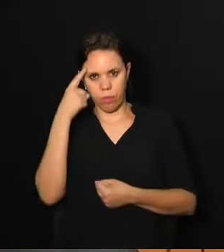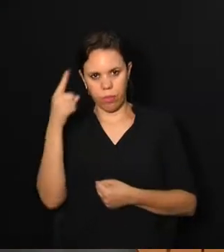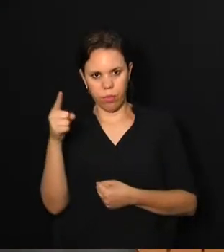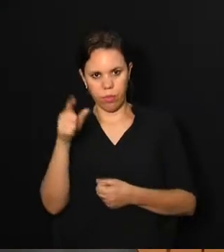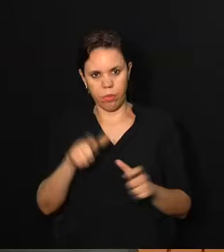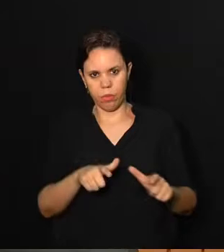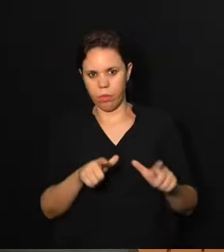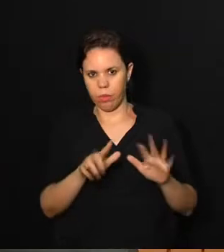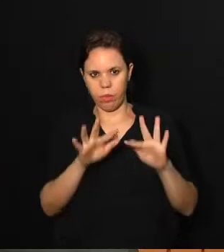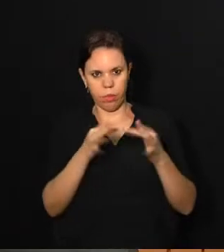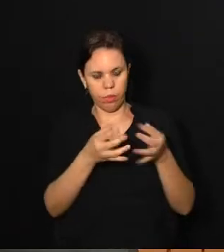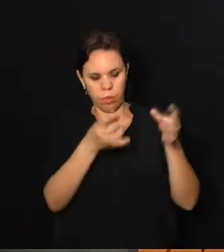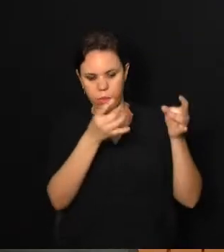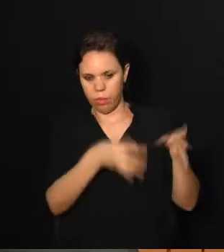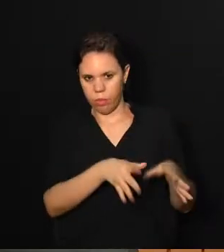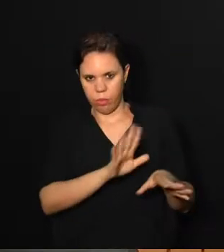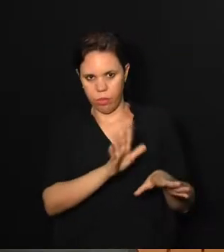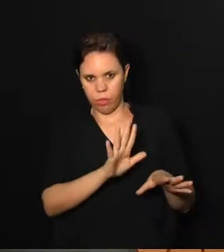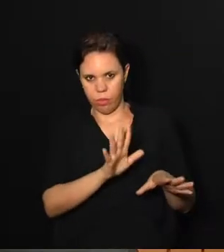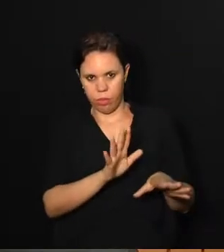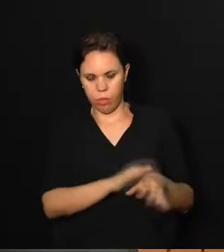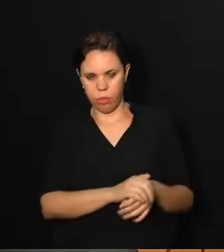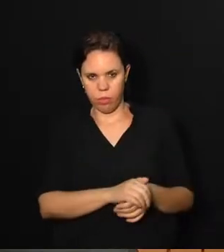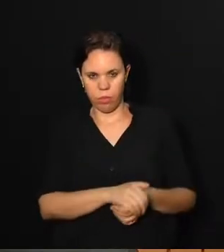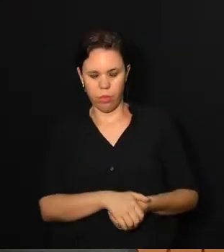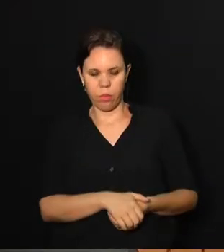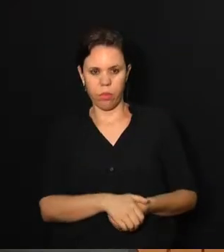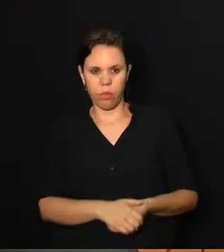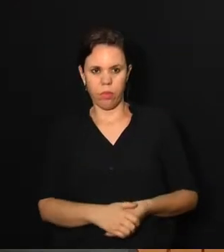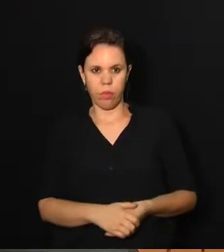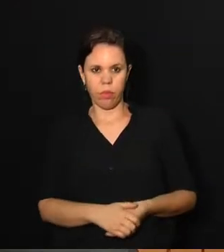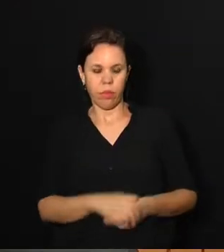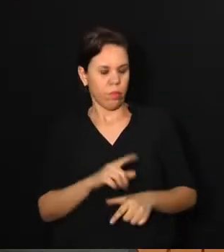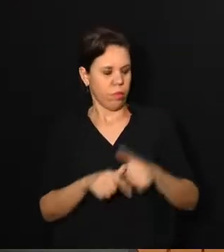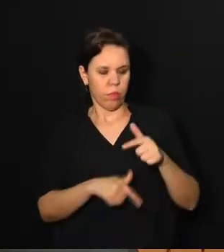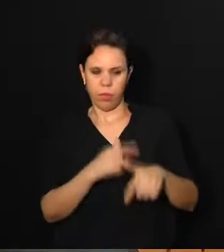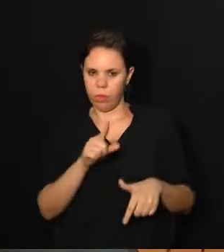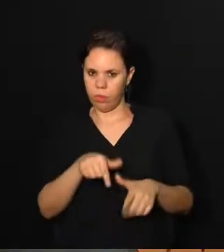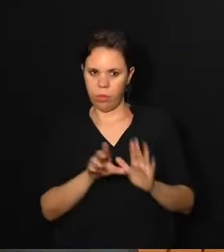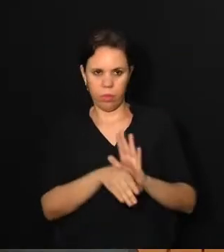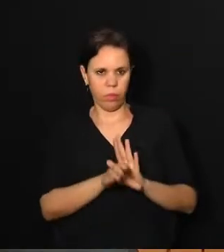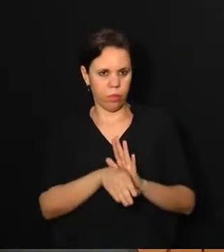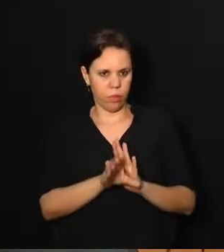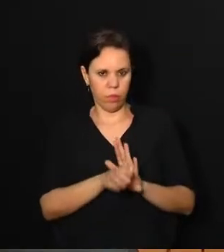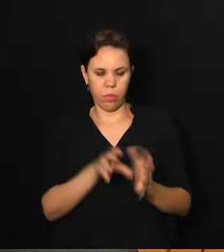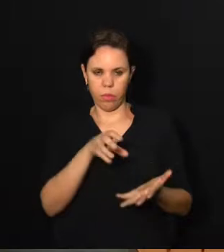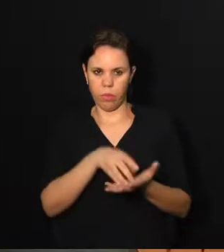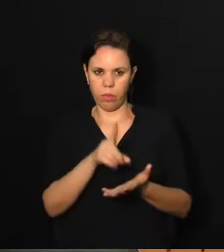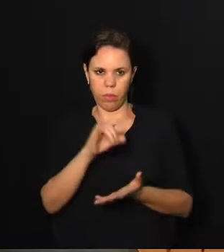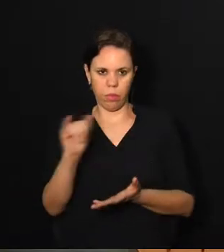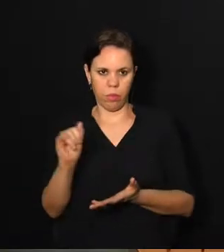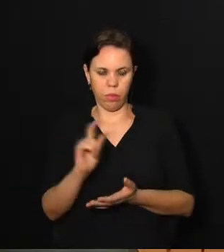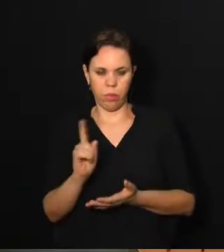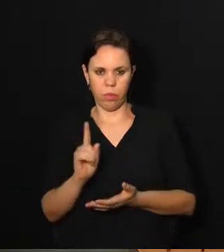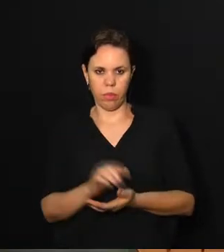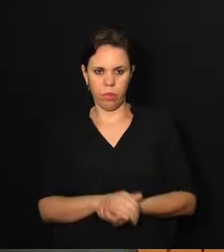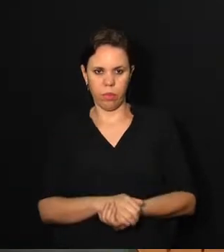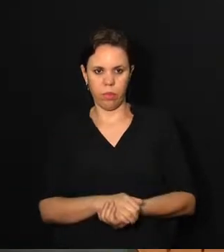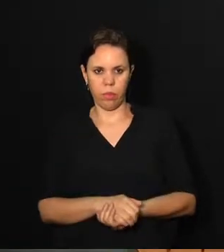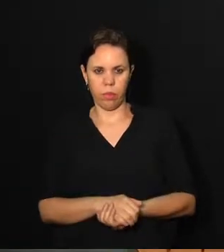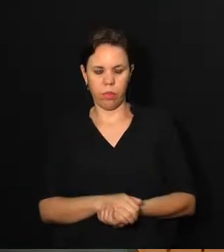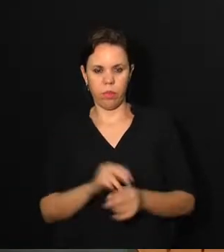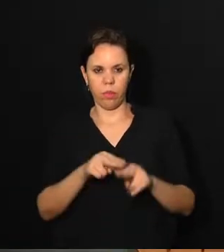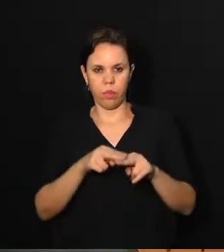lugar onde a família vai deixar o idoso, que a gente não trabalha nessa concepção dentro de um centro-dia. Então, por isso que a